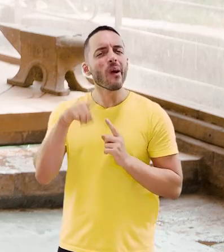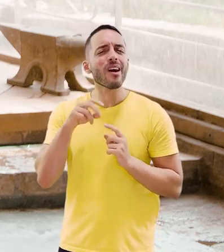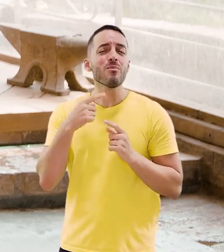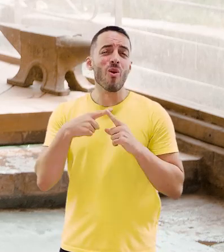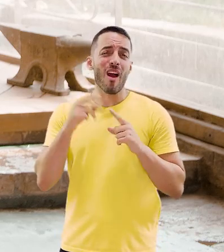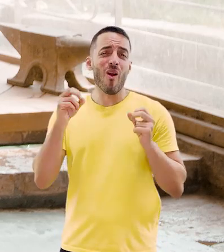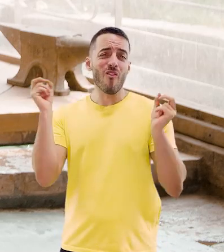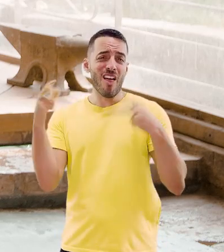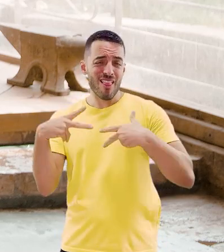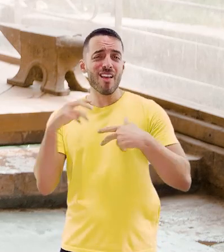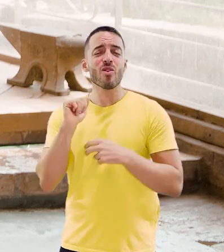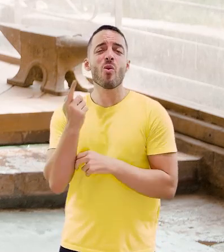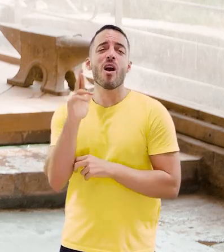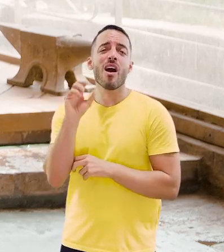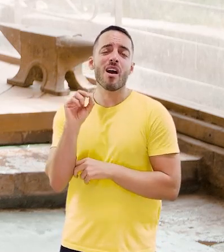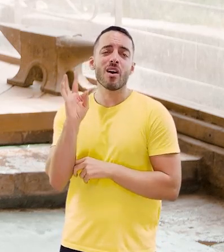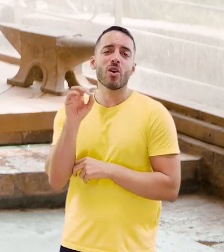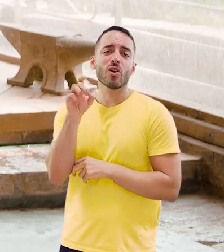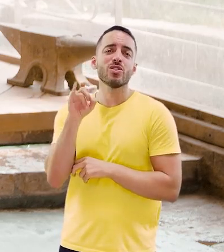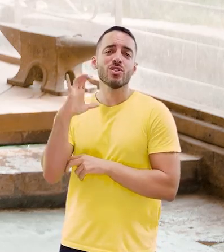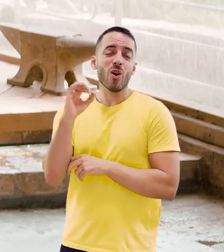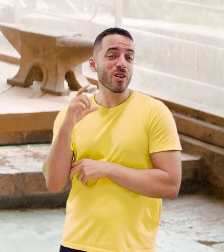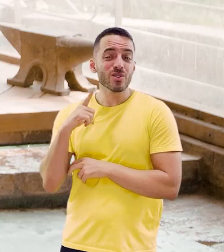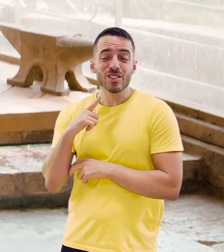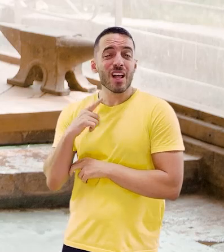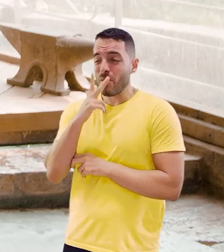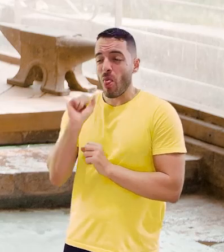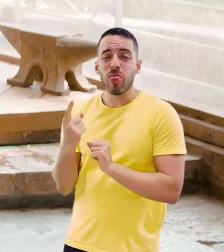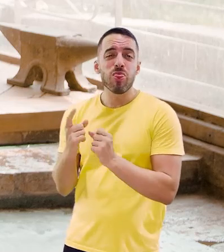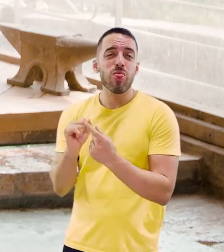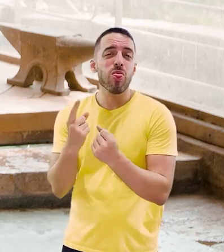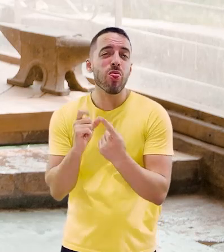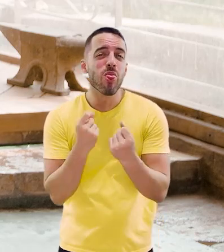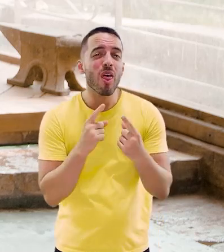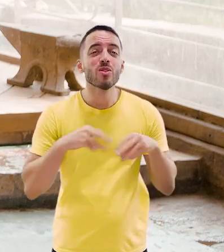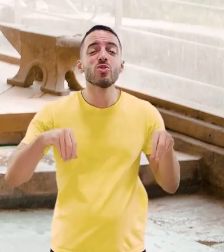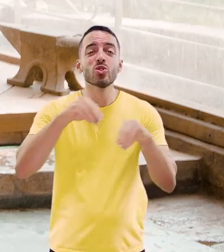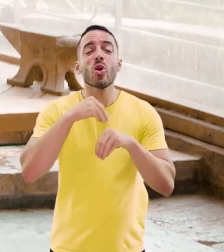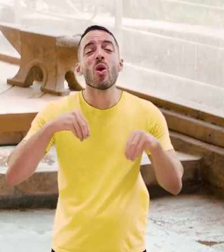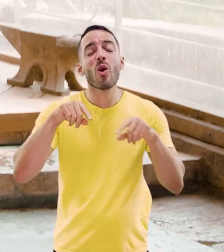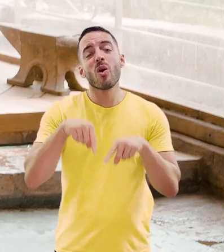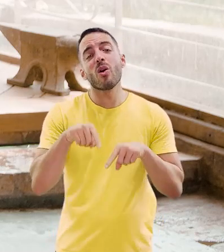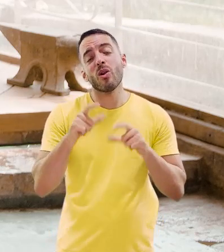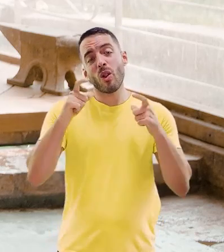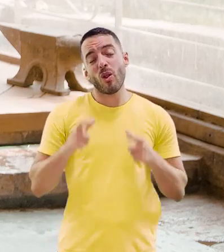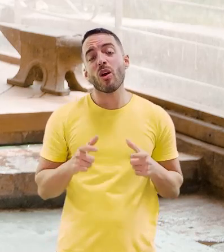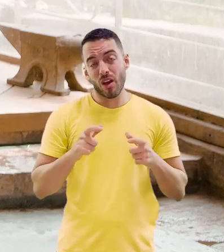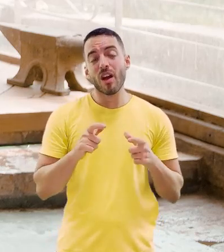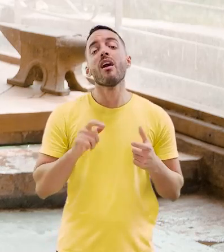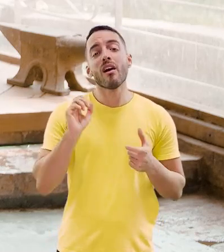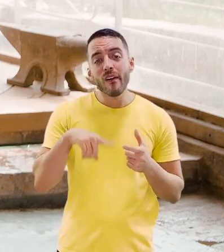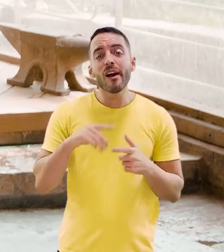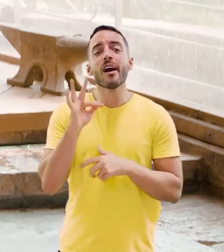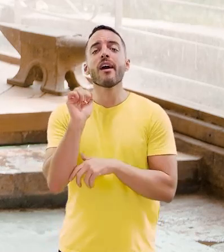está acabando com toda a biodiversidade de fungos, né, acabando com a estrutura do solo e a estrutura do ambiente, né, da fauna e da